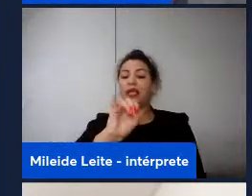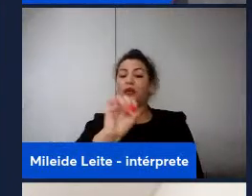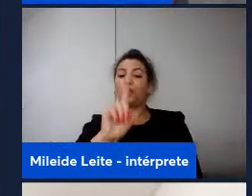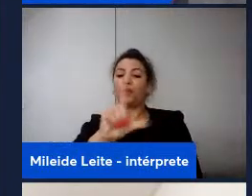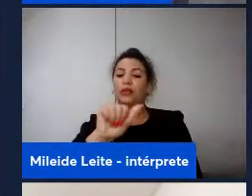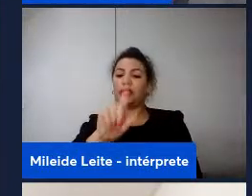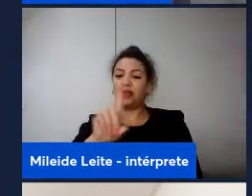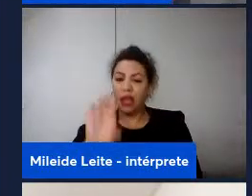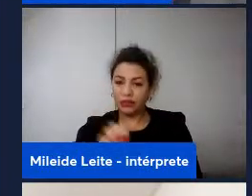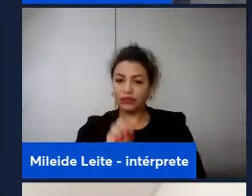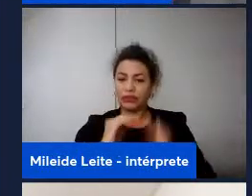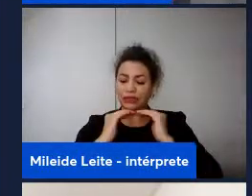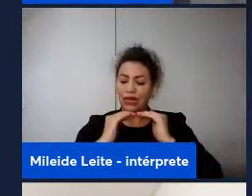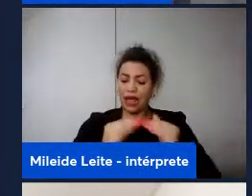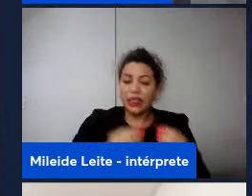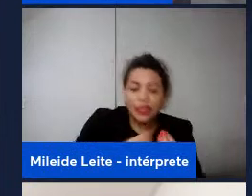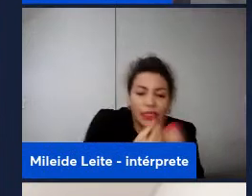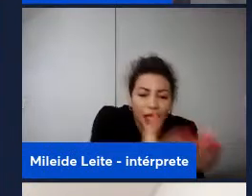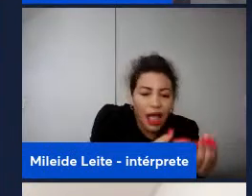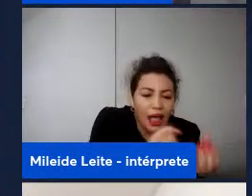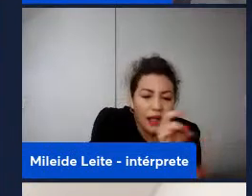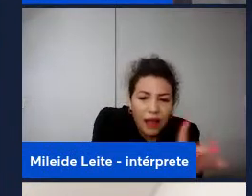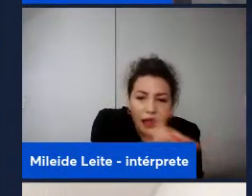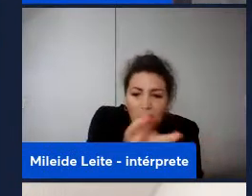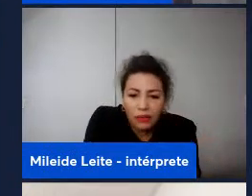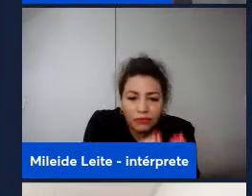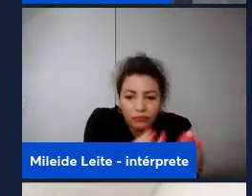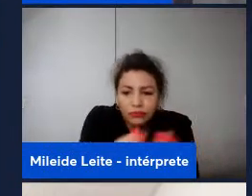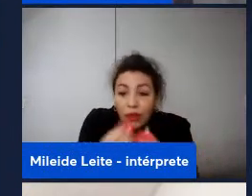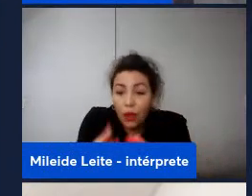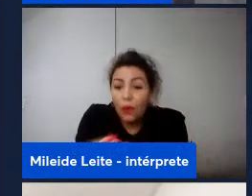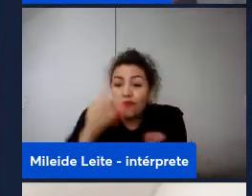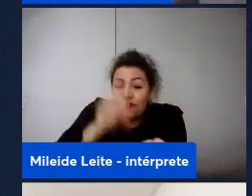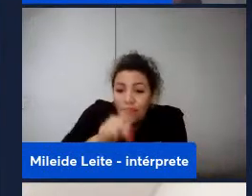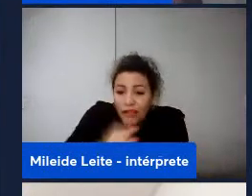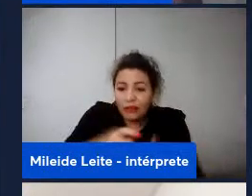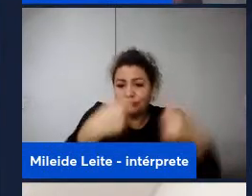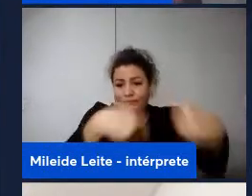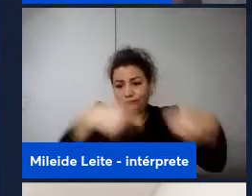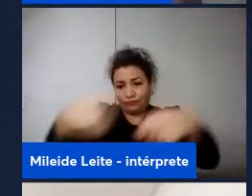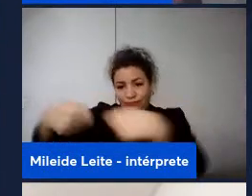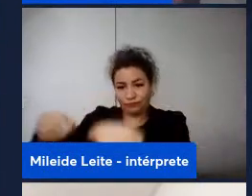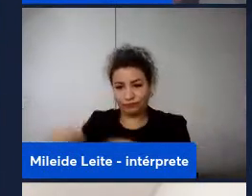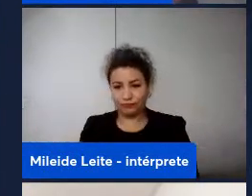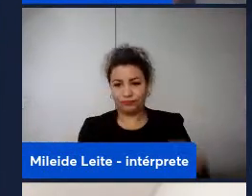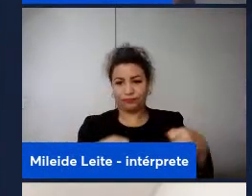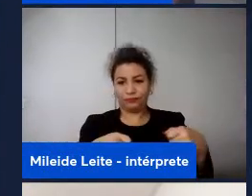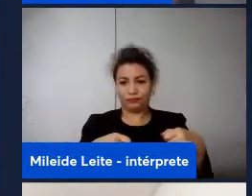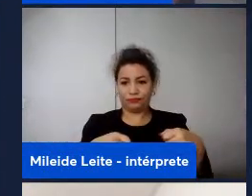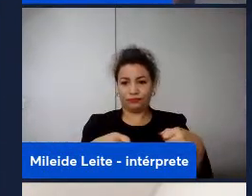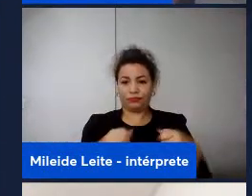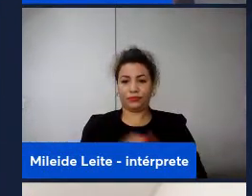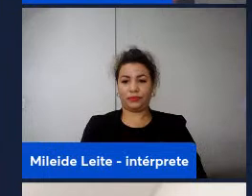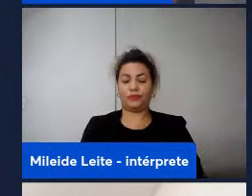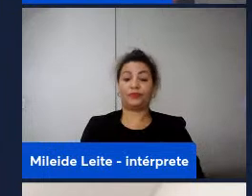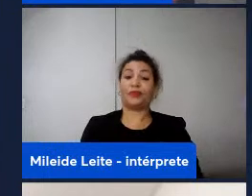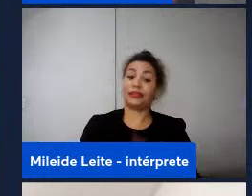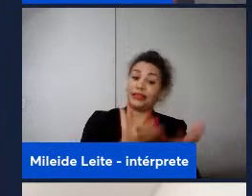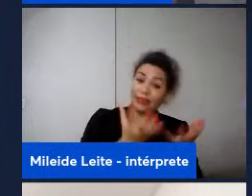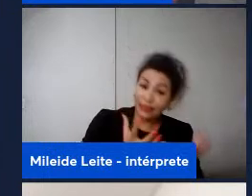a equidade, quer dizer, dar a cada um aquilo que de fato ele precisa. Queridos e